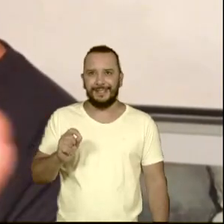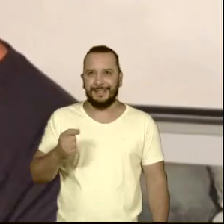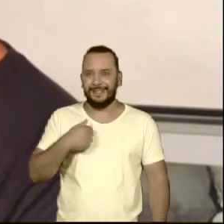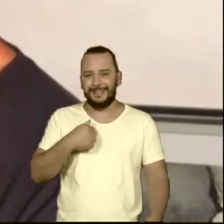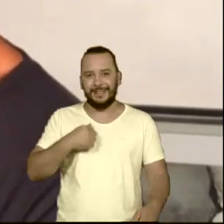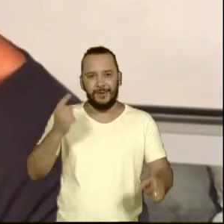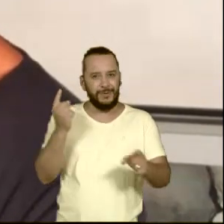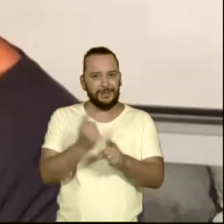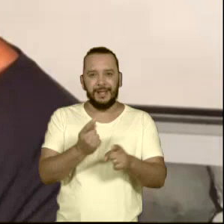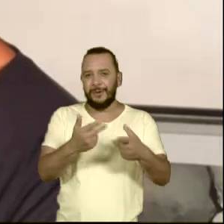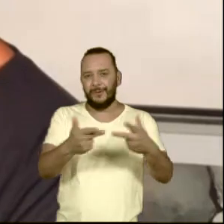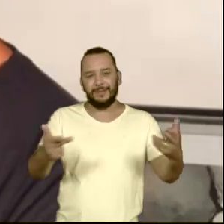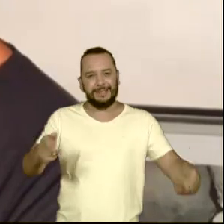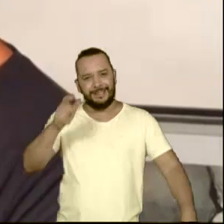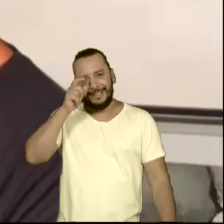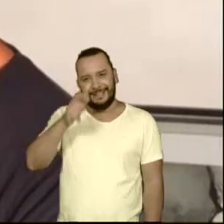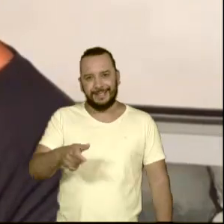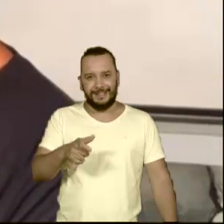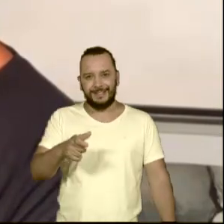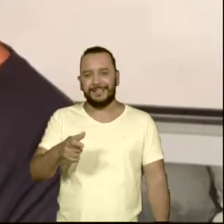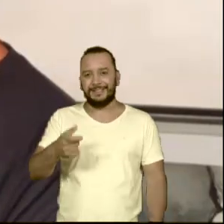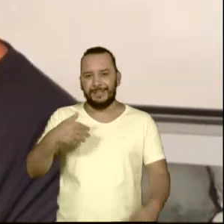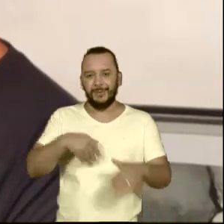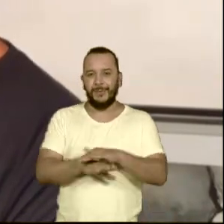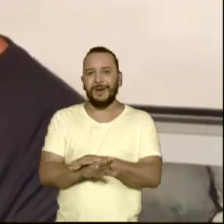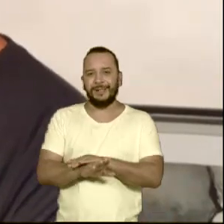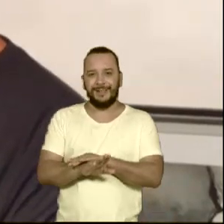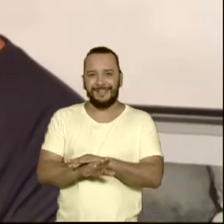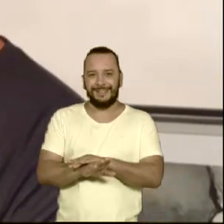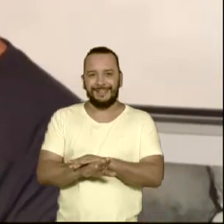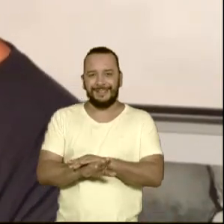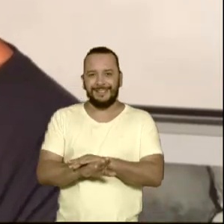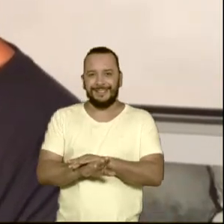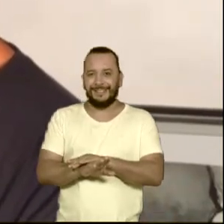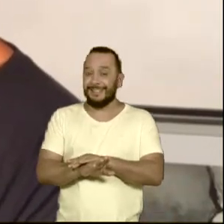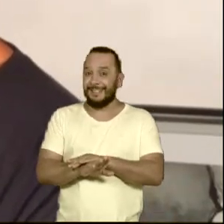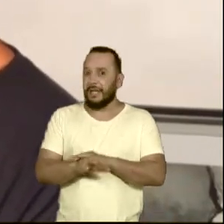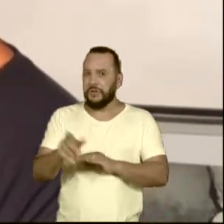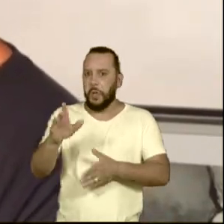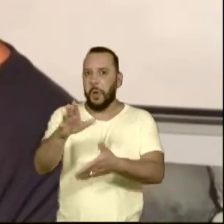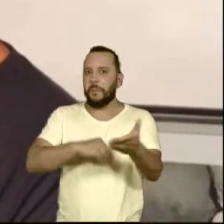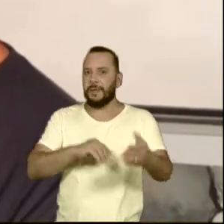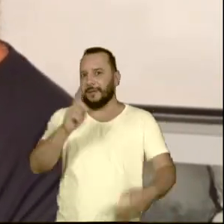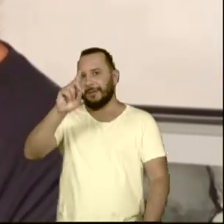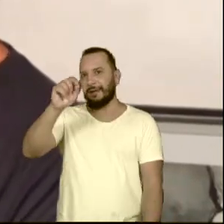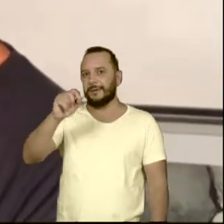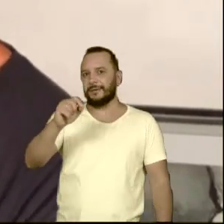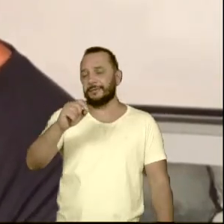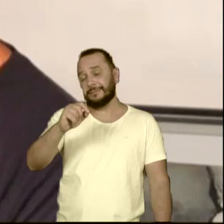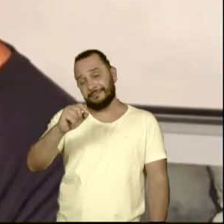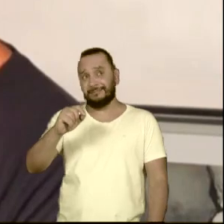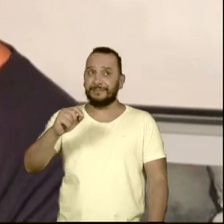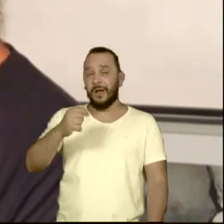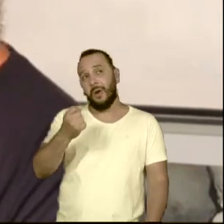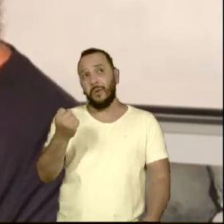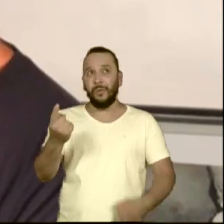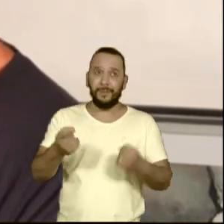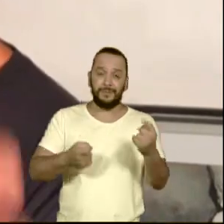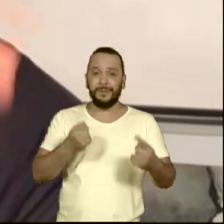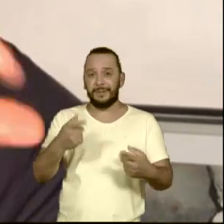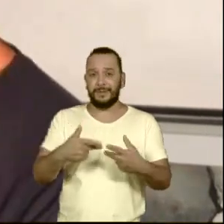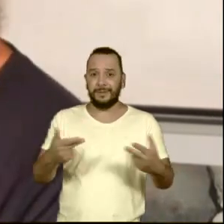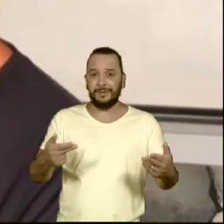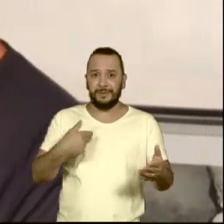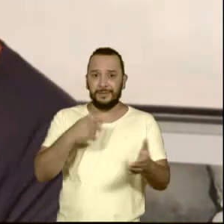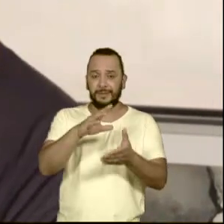encontrar coisas interessantes e guardar para mim, tá? Você vai falar então você copia? Eventualmente, você pode até dizer que a gente copia alguma coisa. acho que